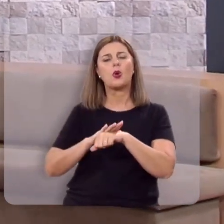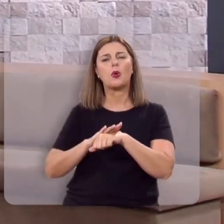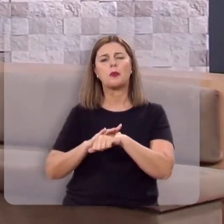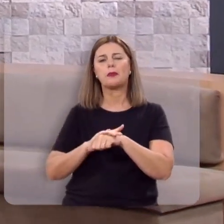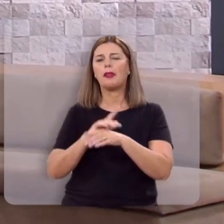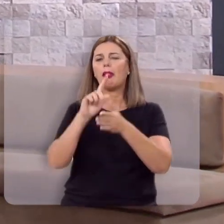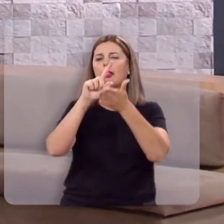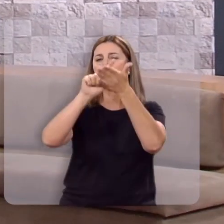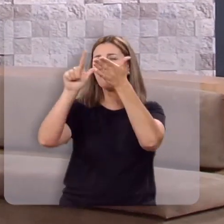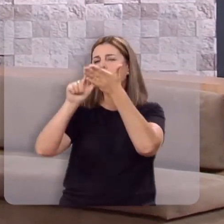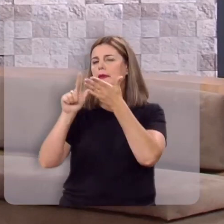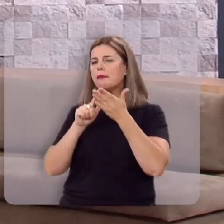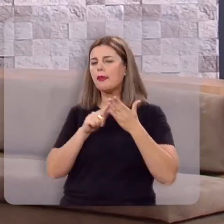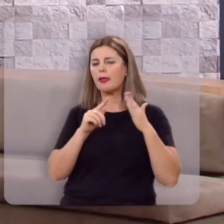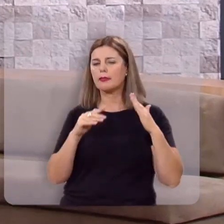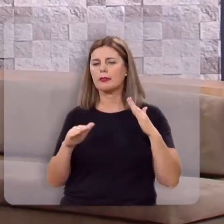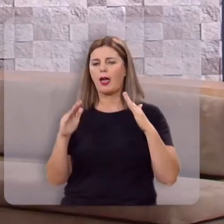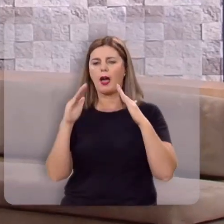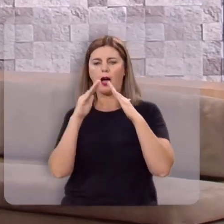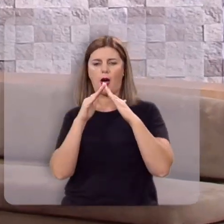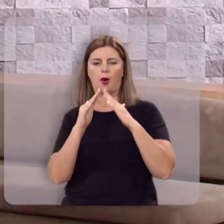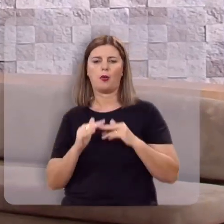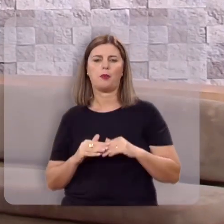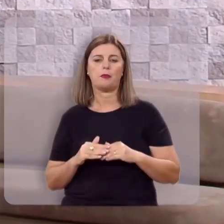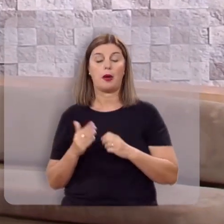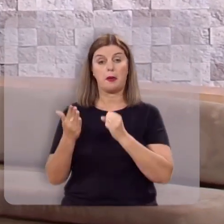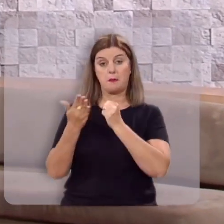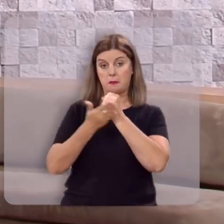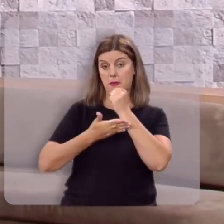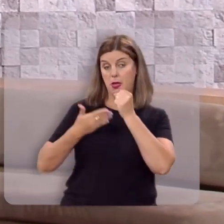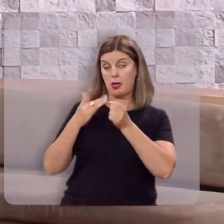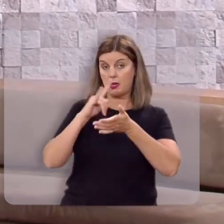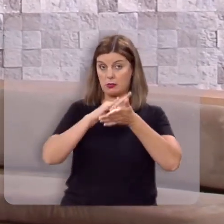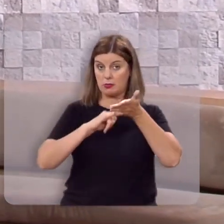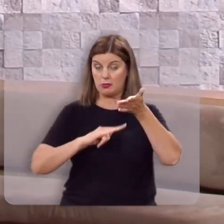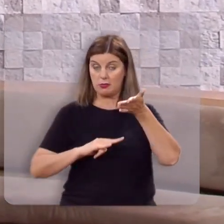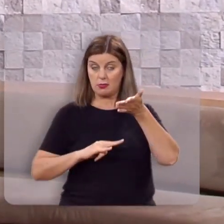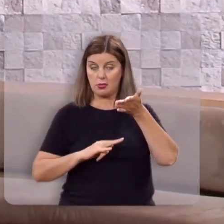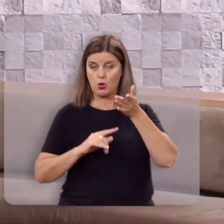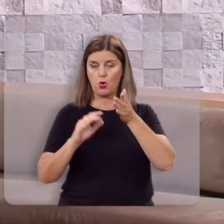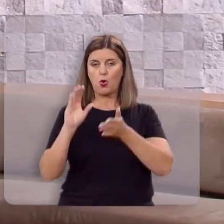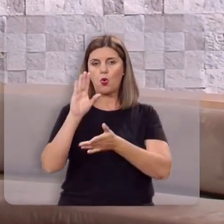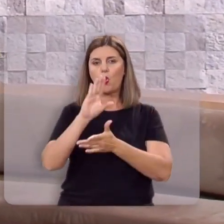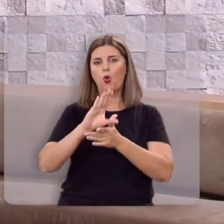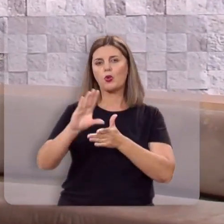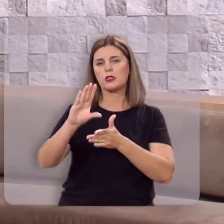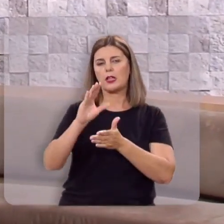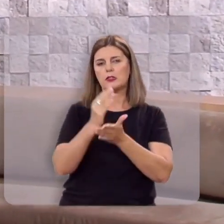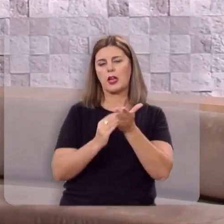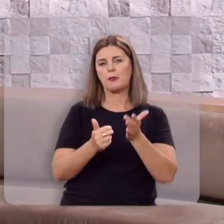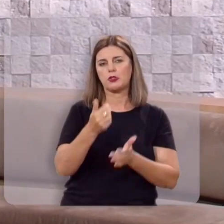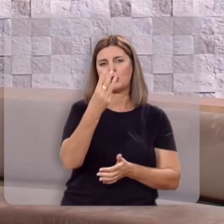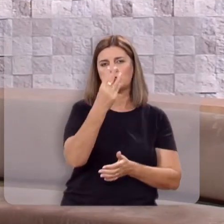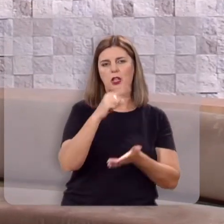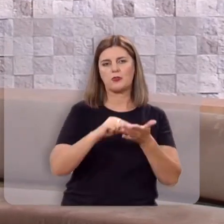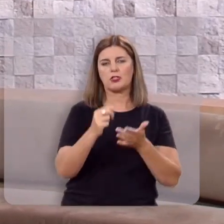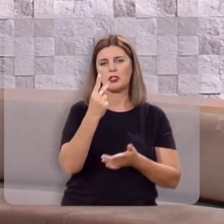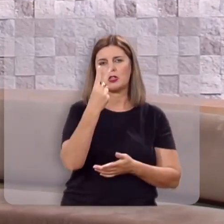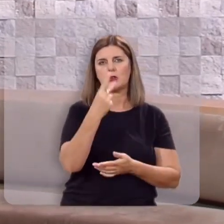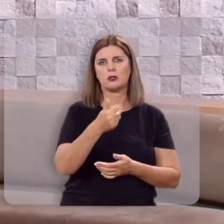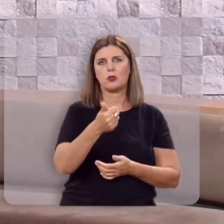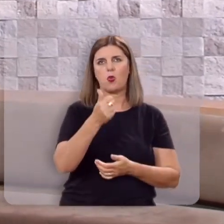uma faxina da alma. E vou basear esta mensagem em Colossenses capítulo 3, versos